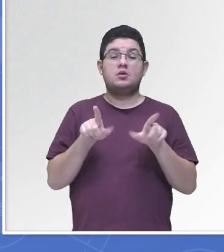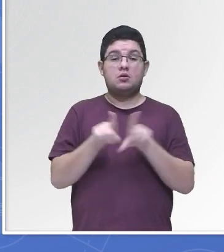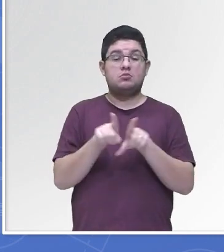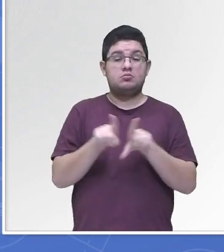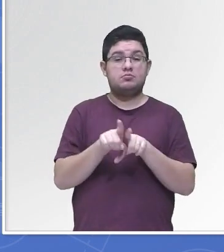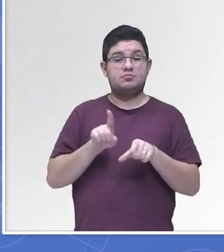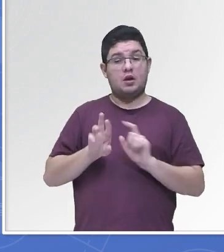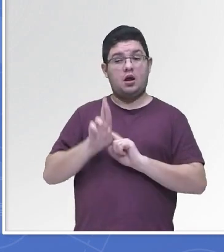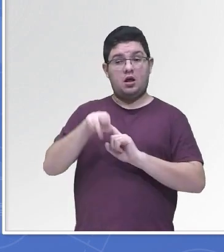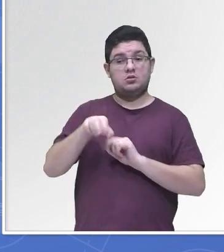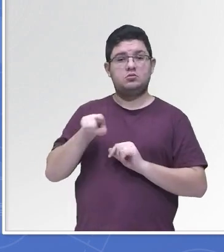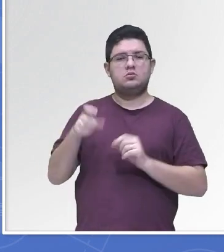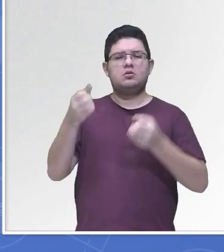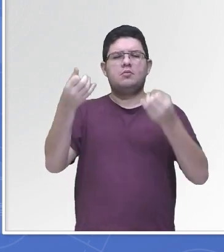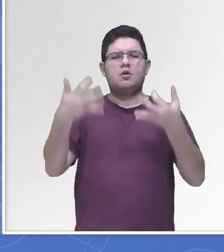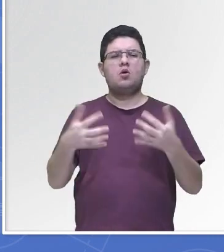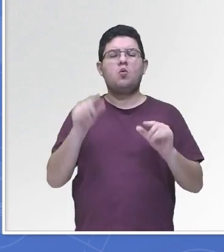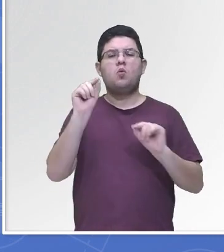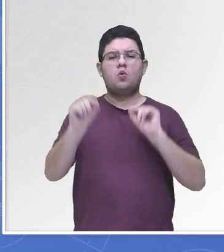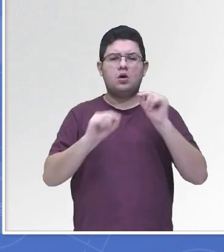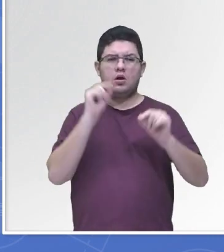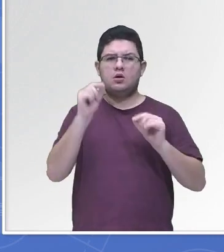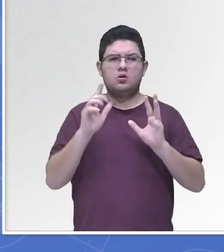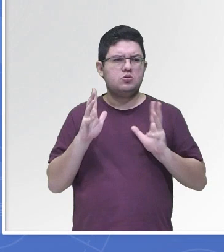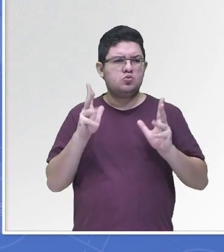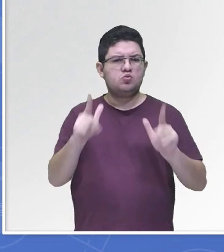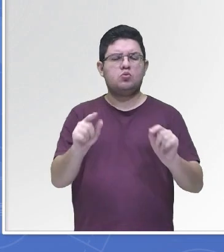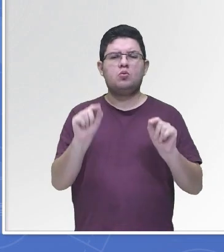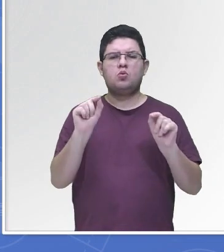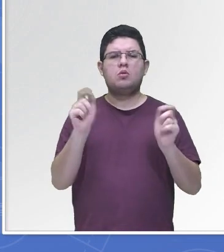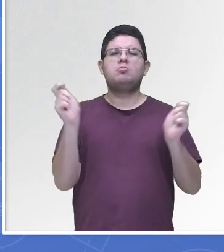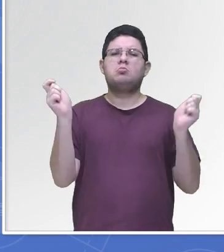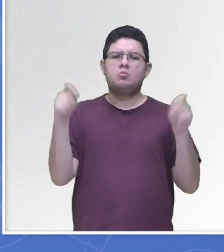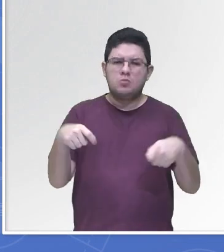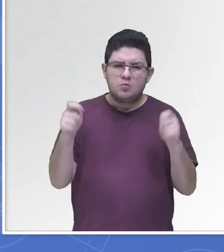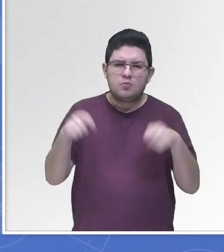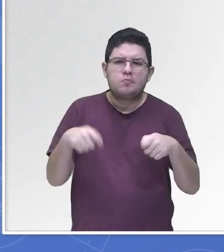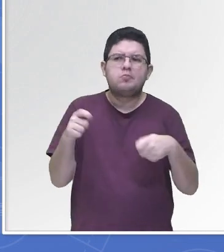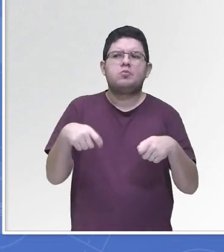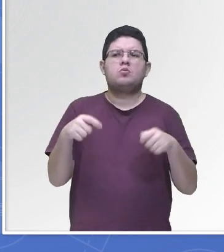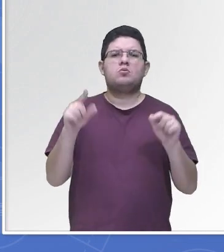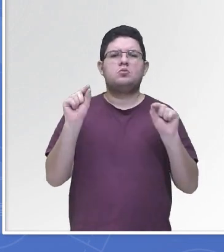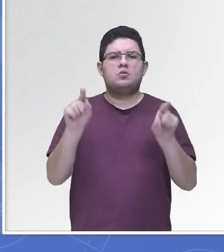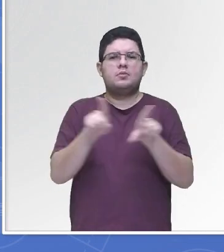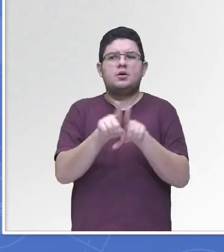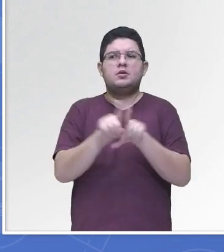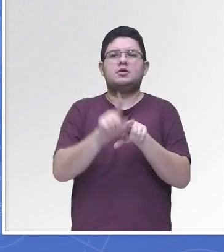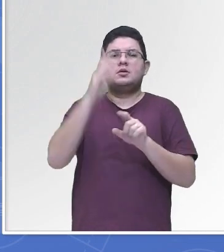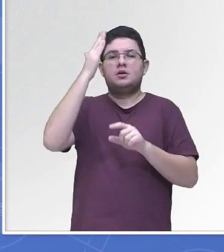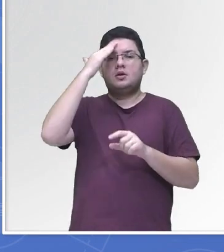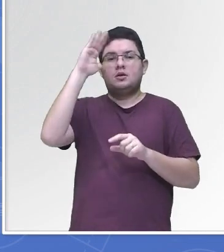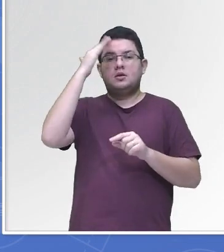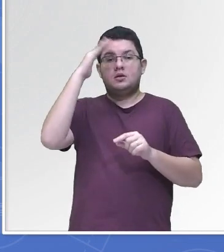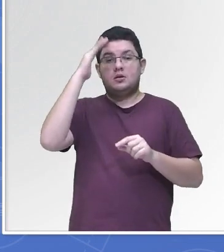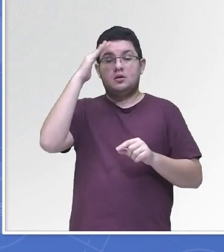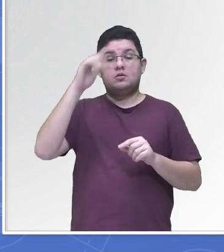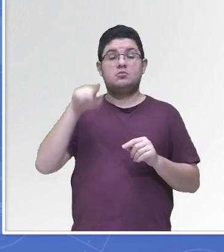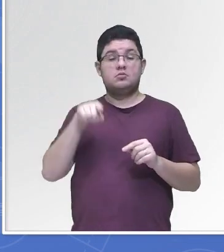de pensar, da nossa capacidade de entender as coisas, O racionalismo, ele